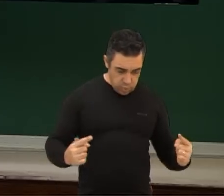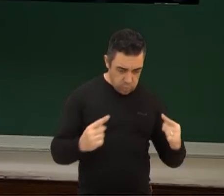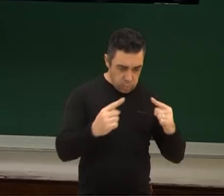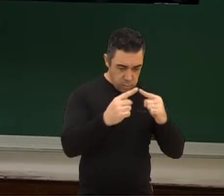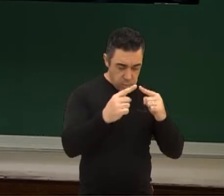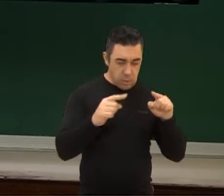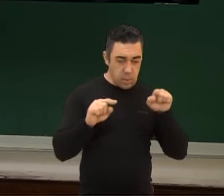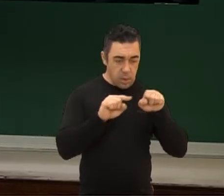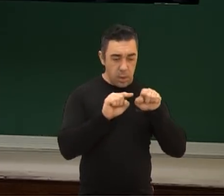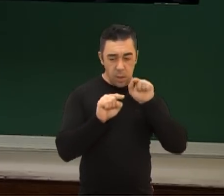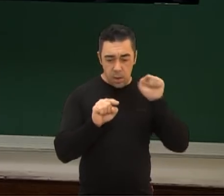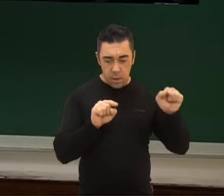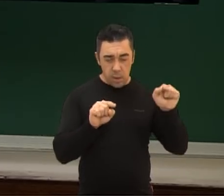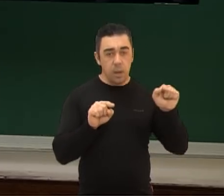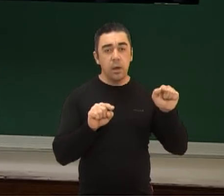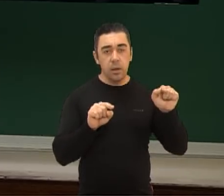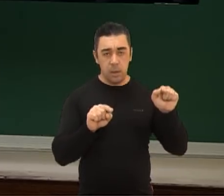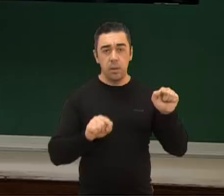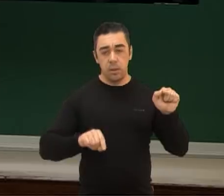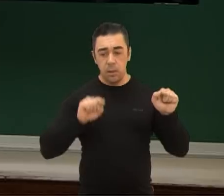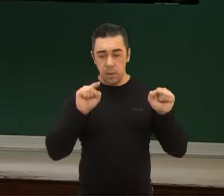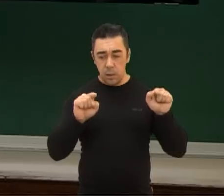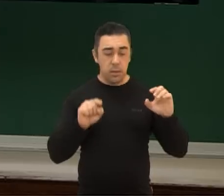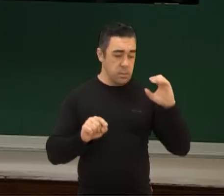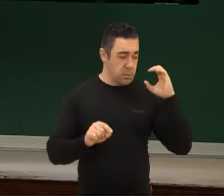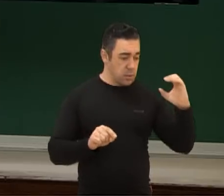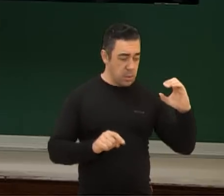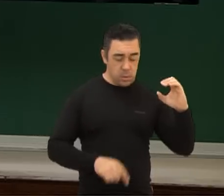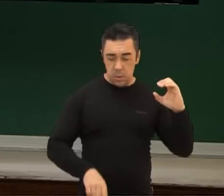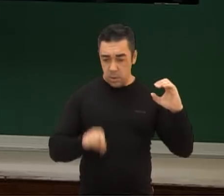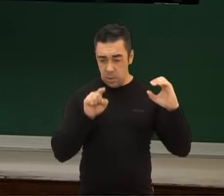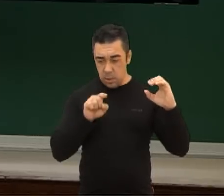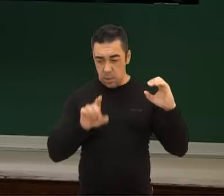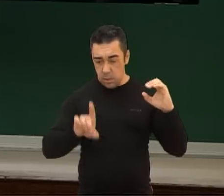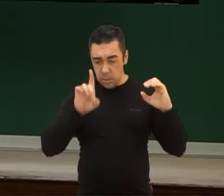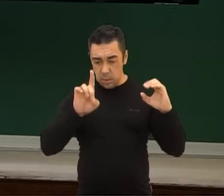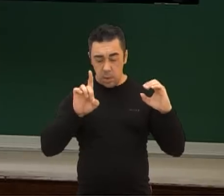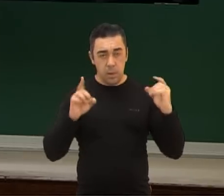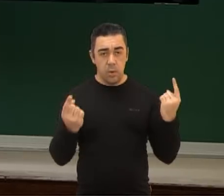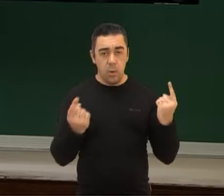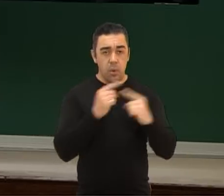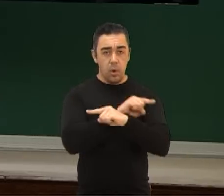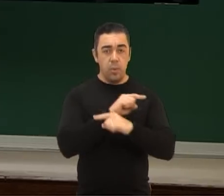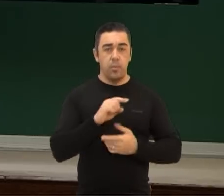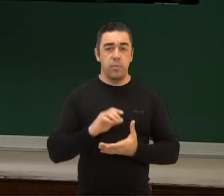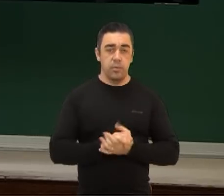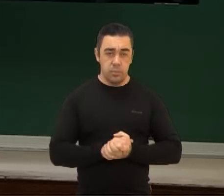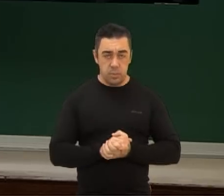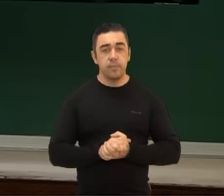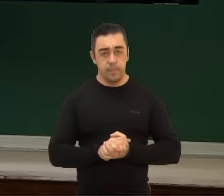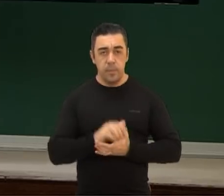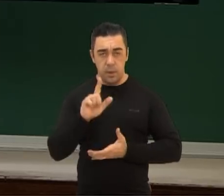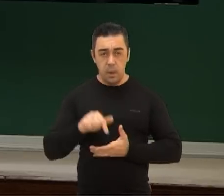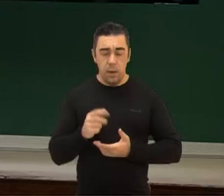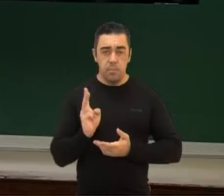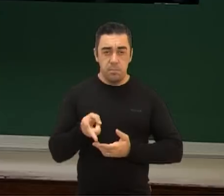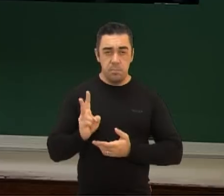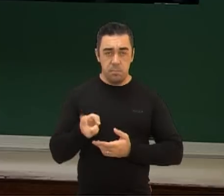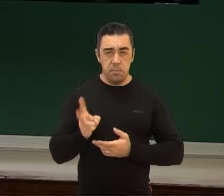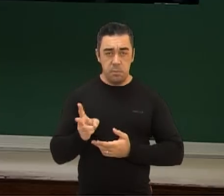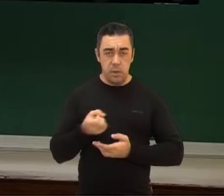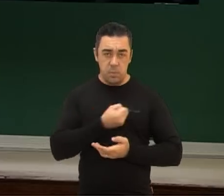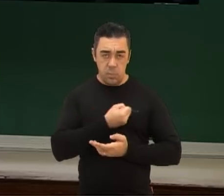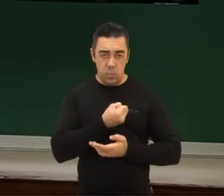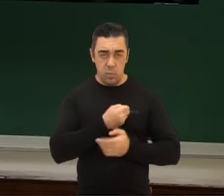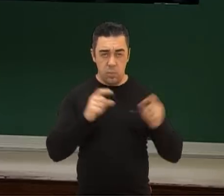um lado desse vértice, ou seja, eles são opostos ao vértice. Então, eles são congruentes e têm a